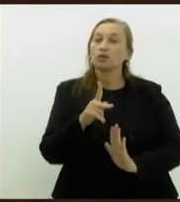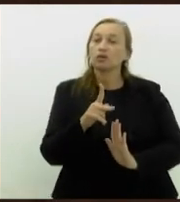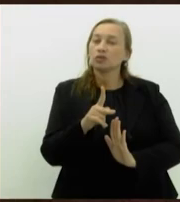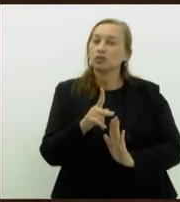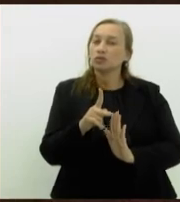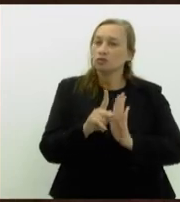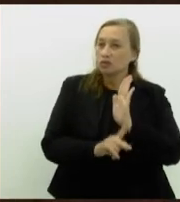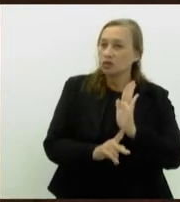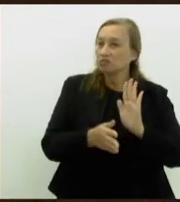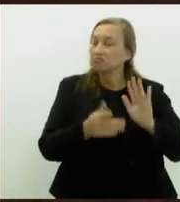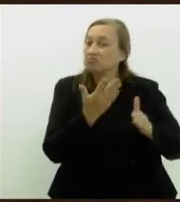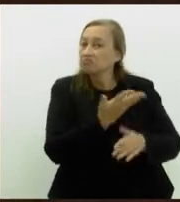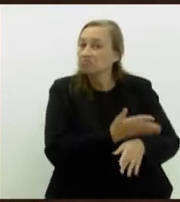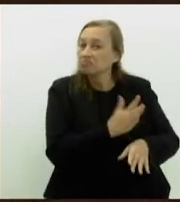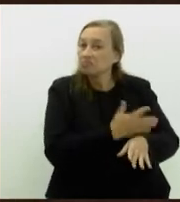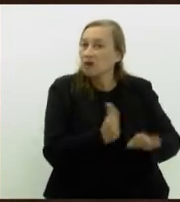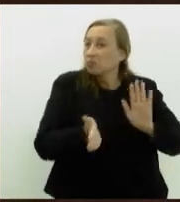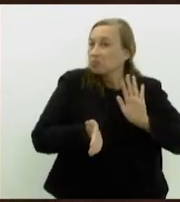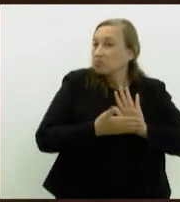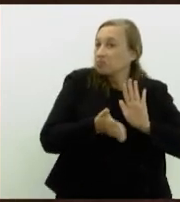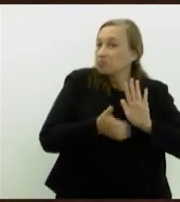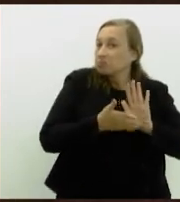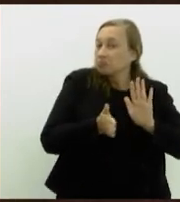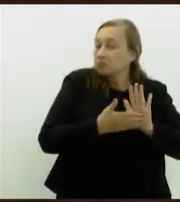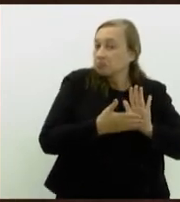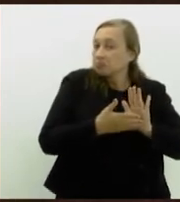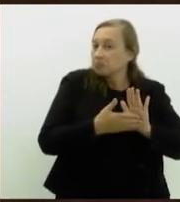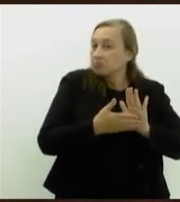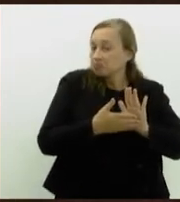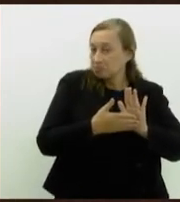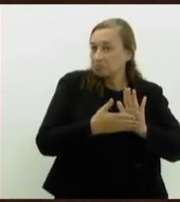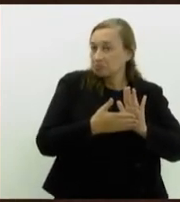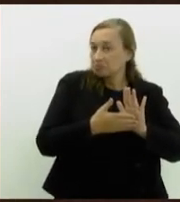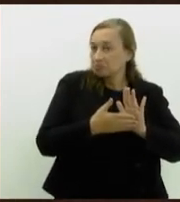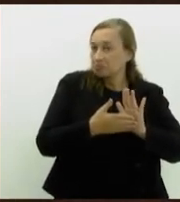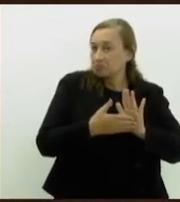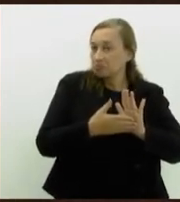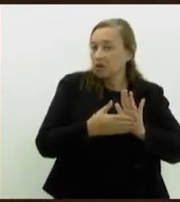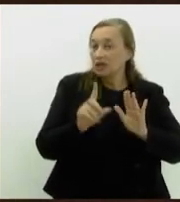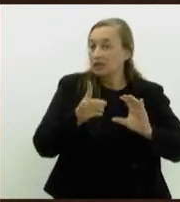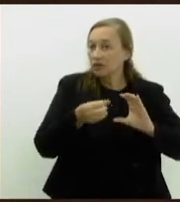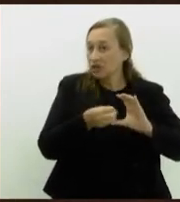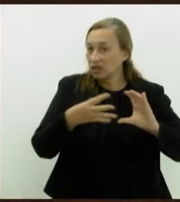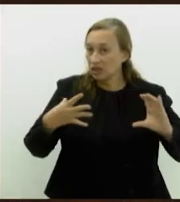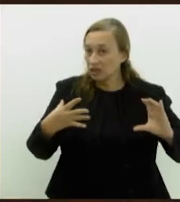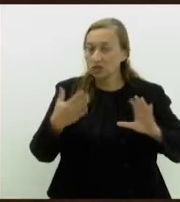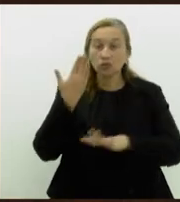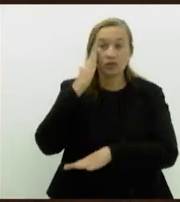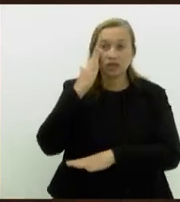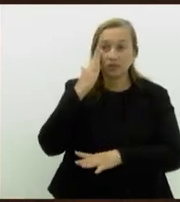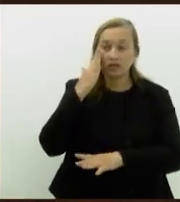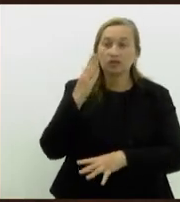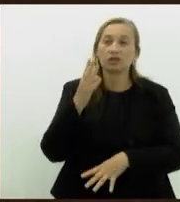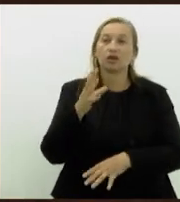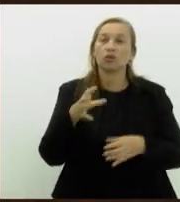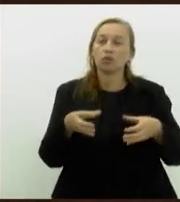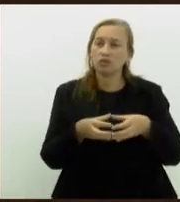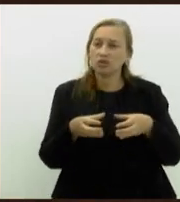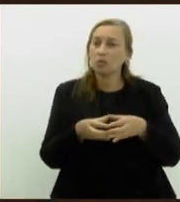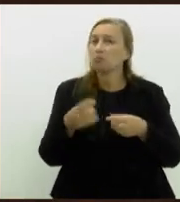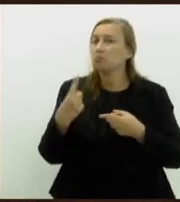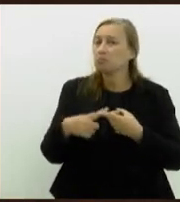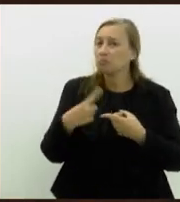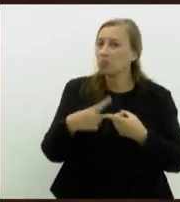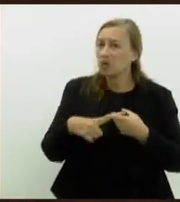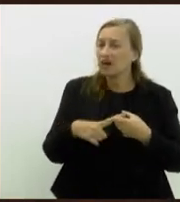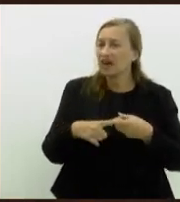prática, as propostas culminam por descaracterizá-lo. Esse é o entendimento desta comissão. Isso porque as